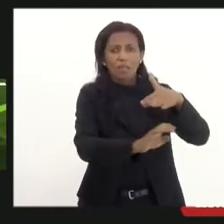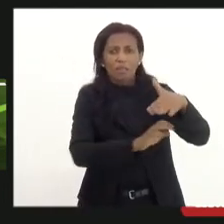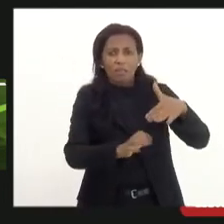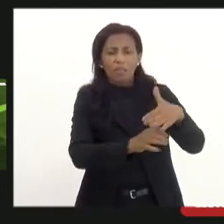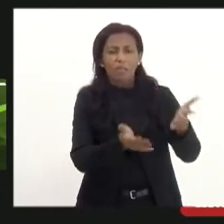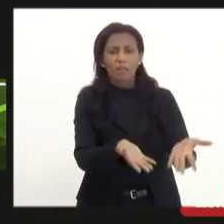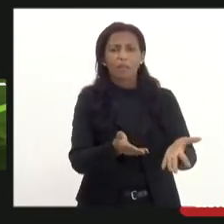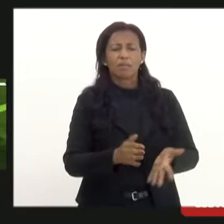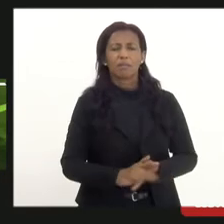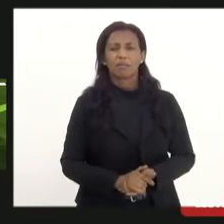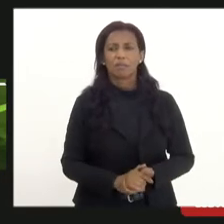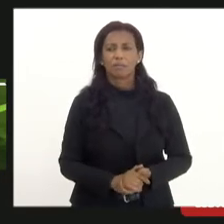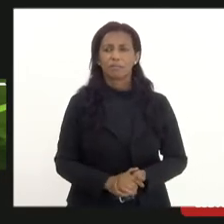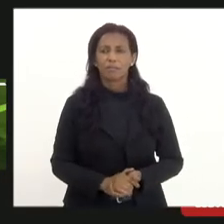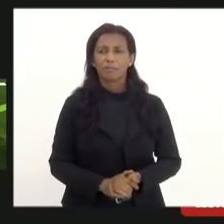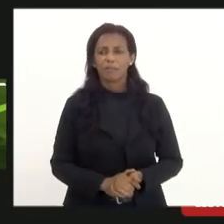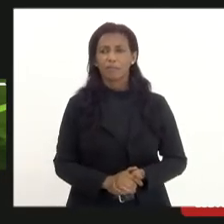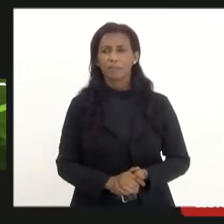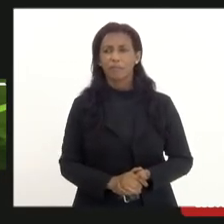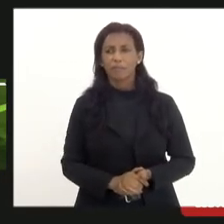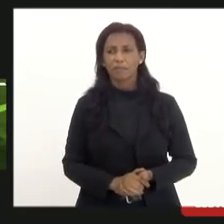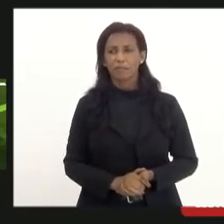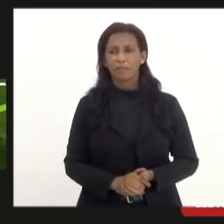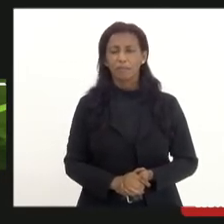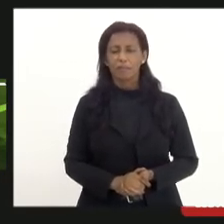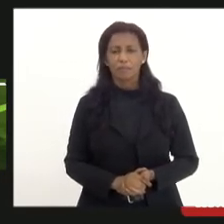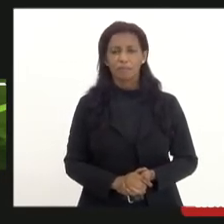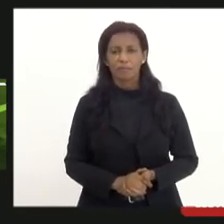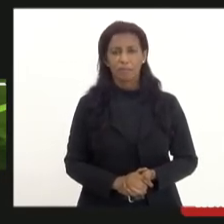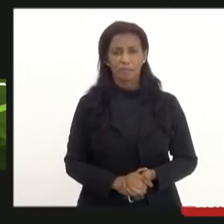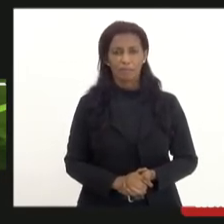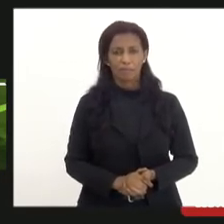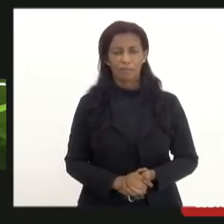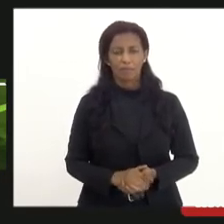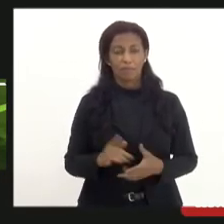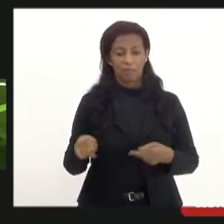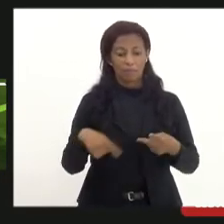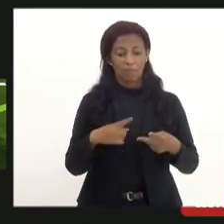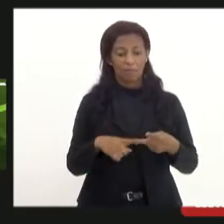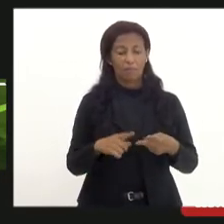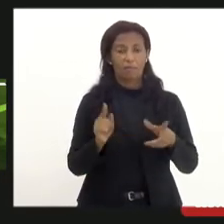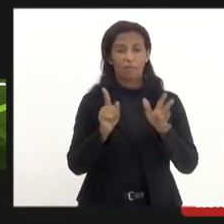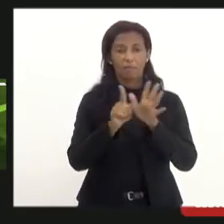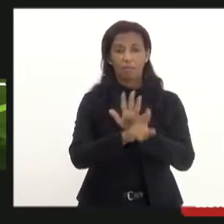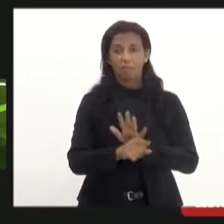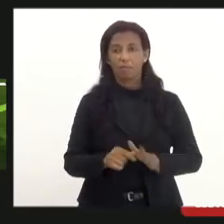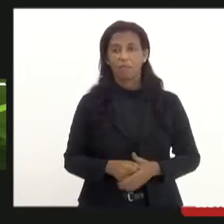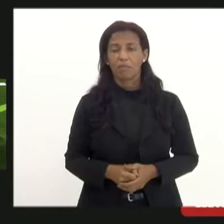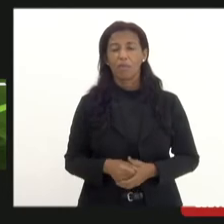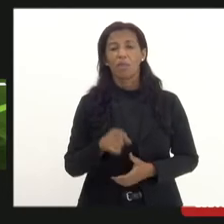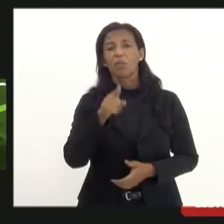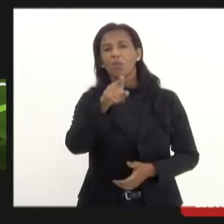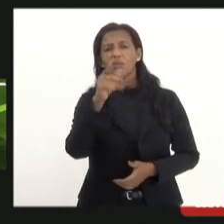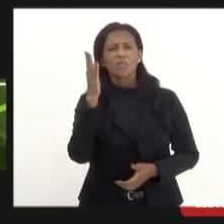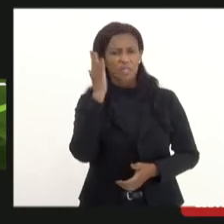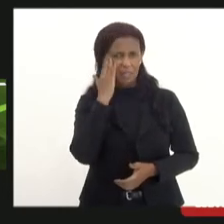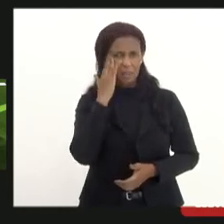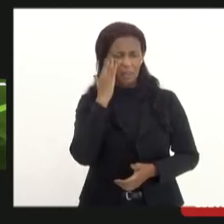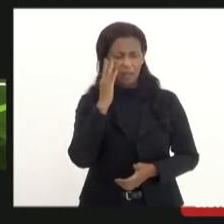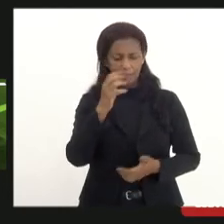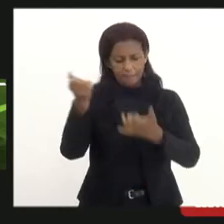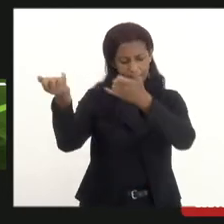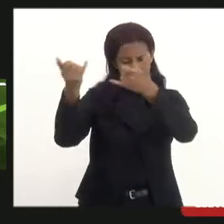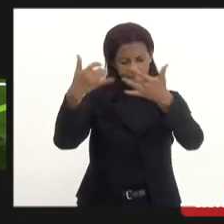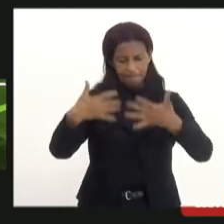negócios? Né? Isso é uma questão. A outra, você também colocou